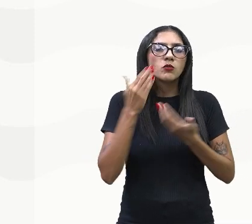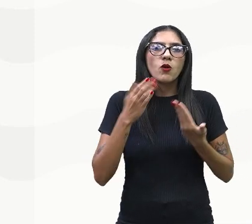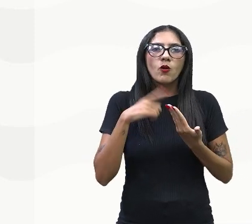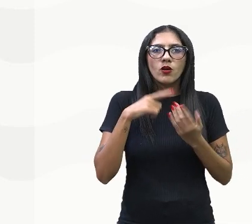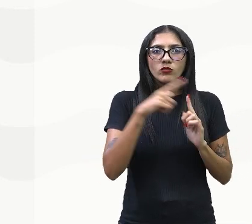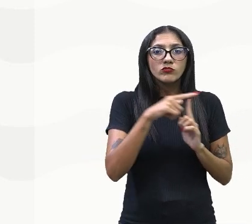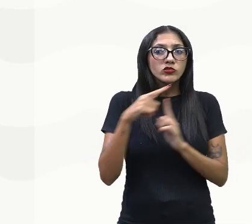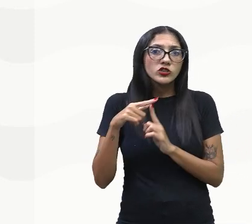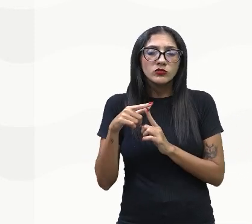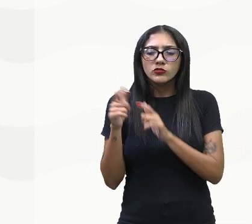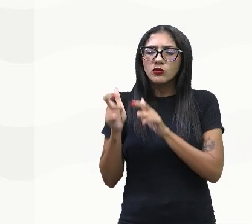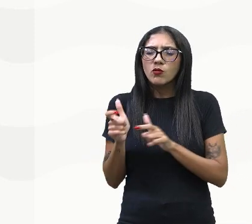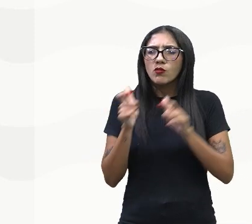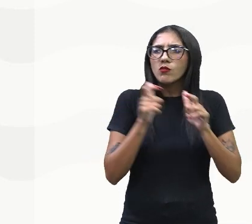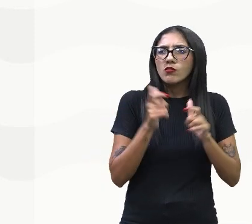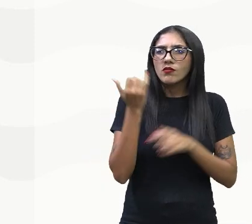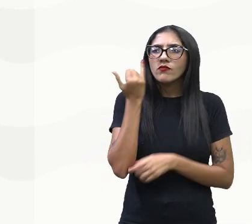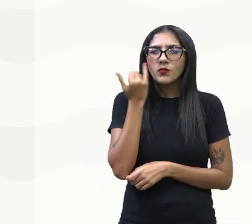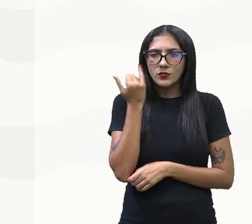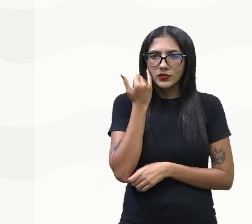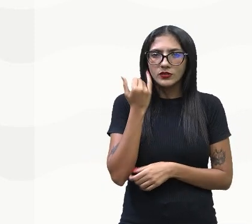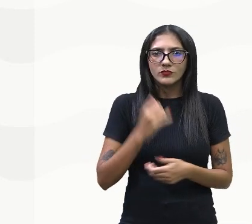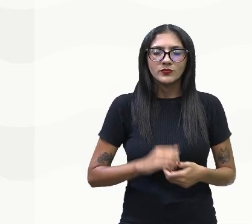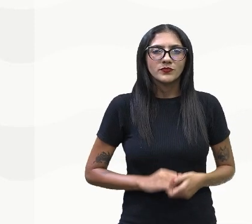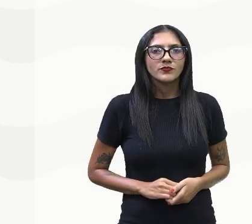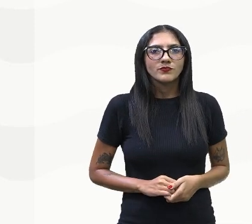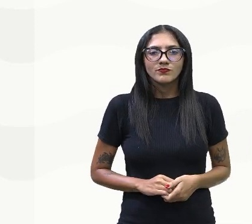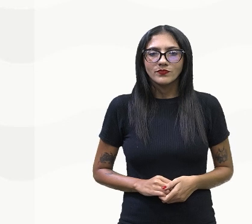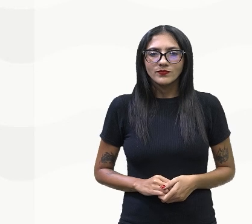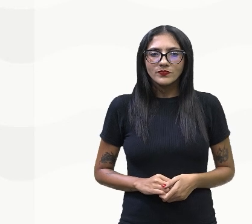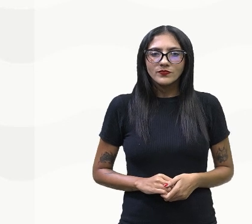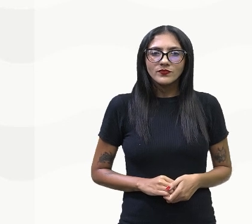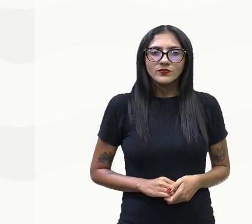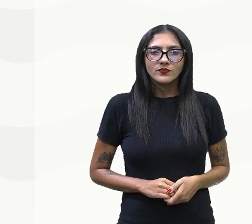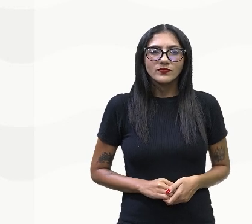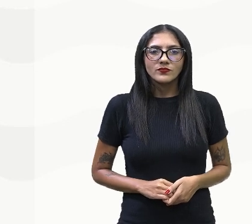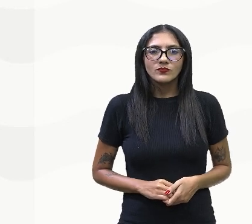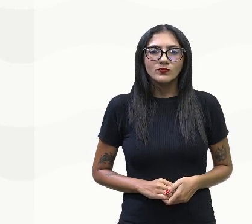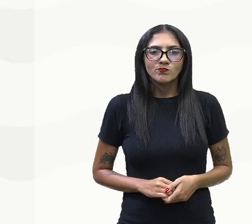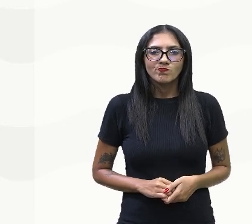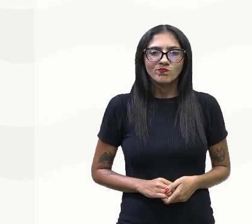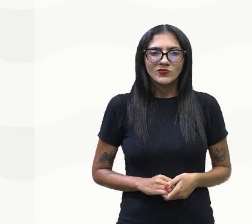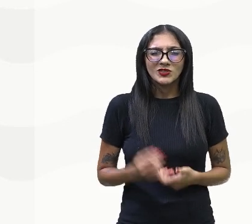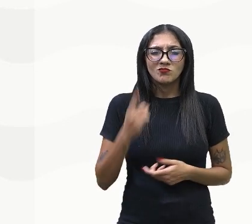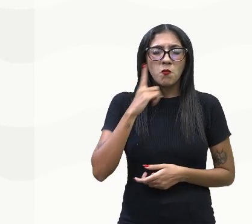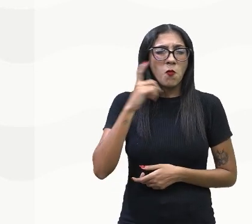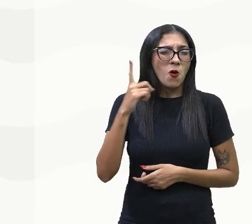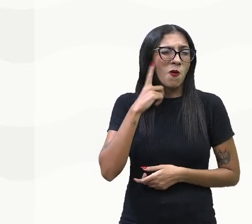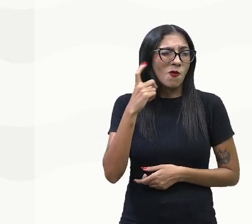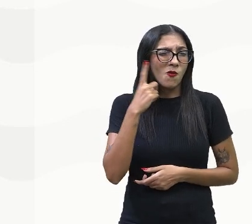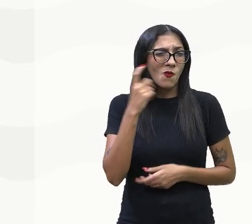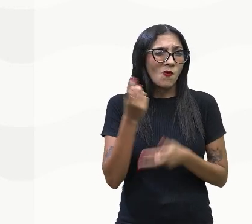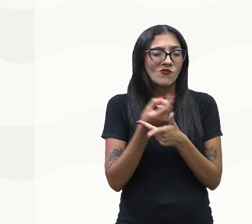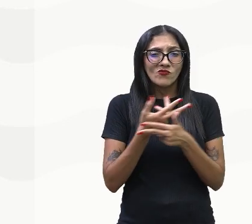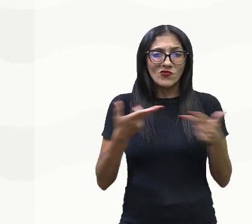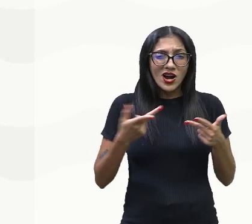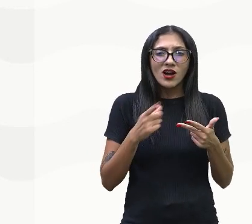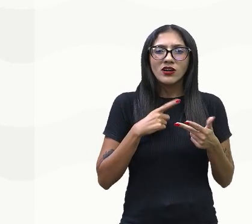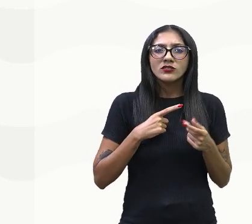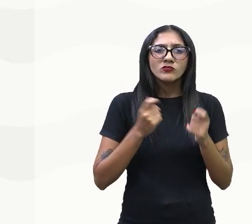dizendo de onde vem e o que é. Ok? Continuemos. A poluição sonora, ela pode